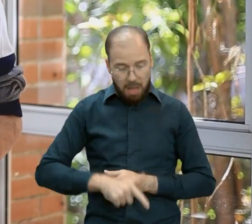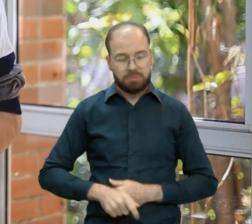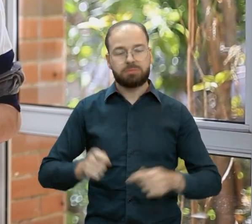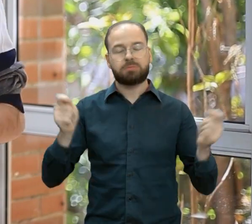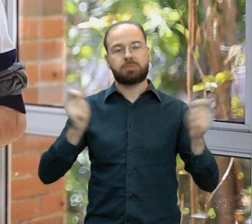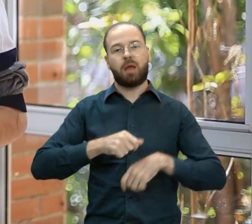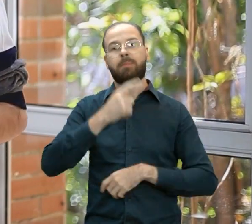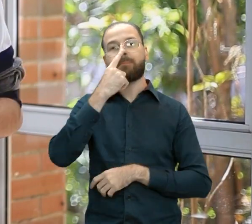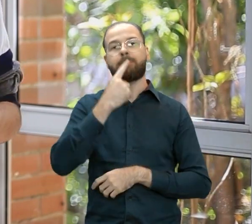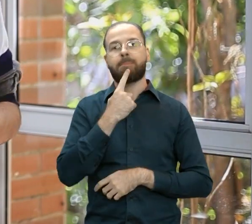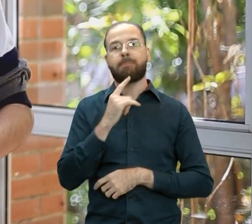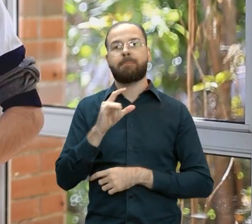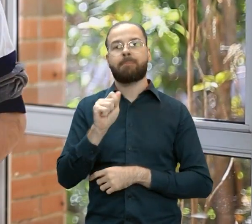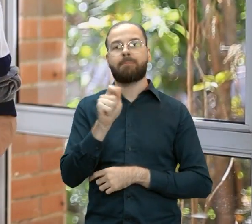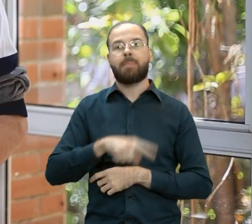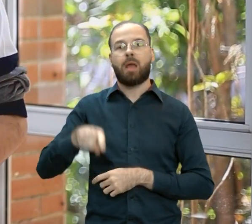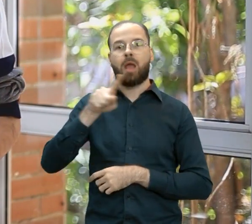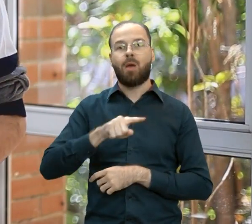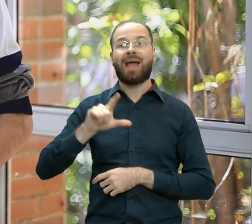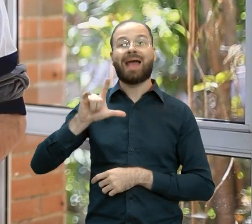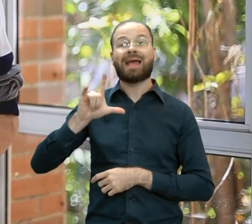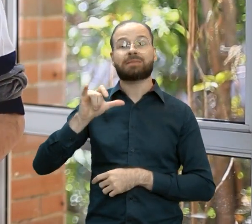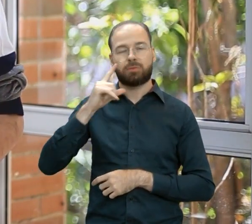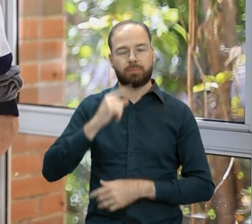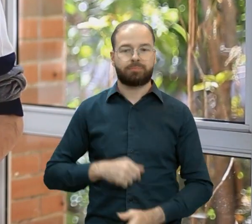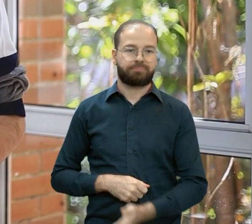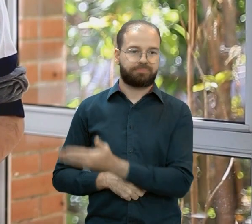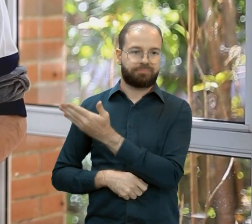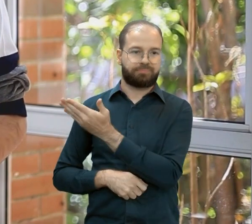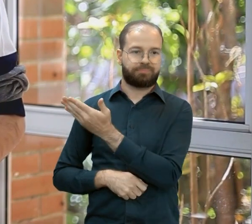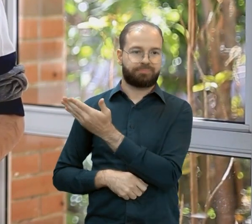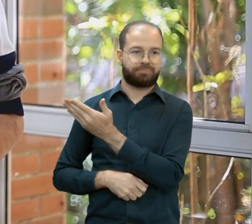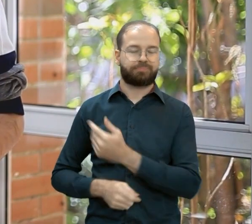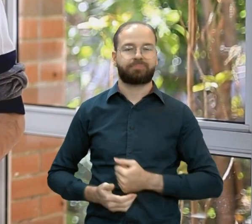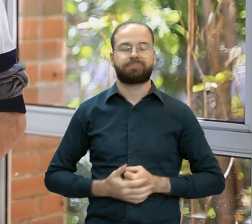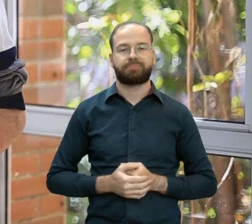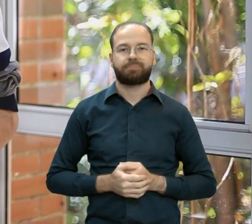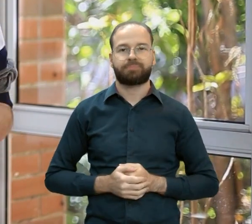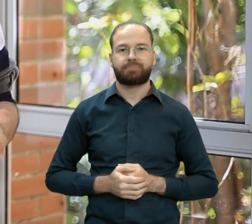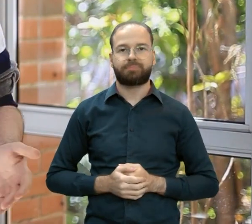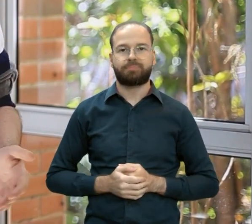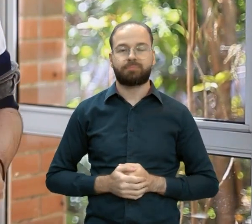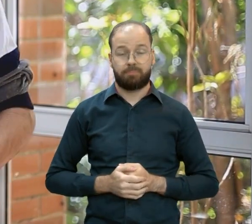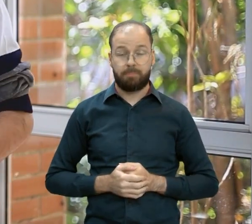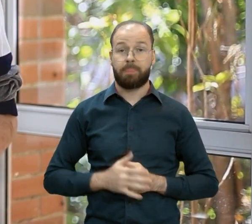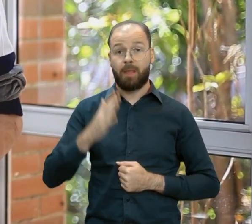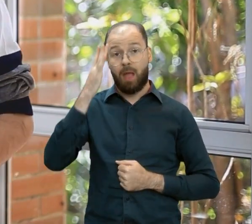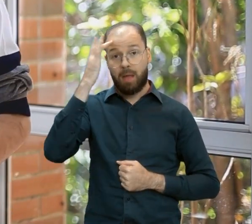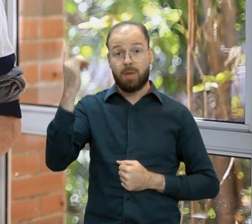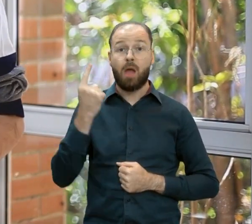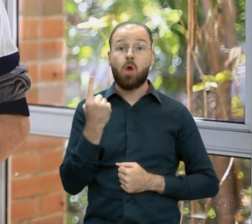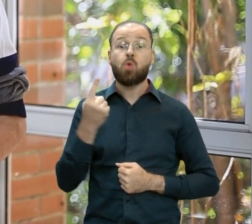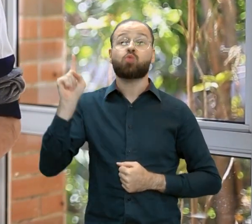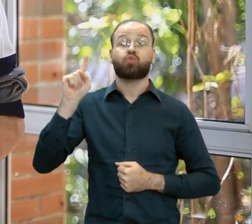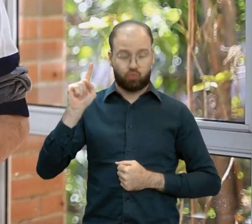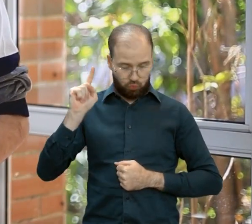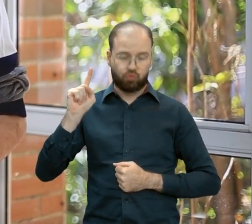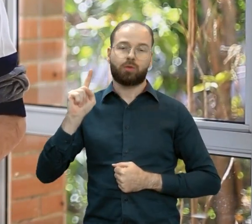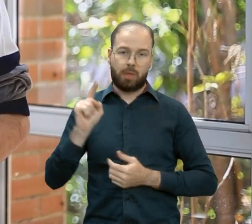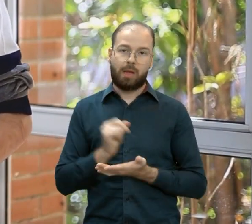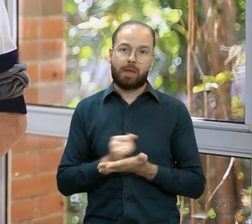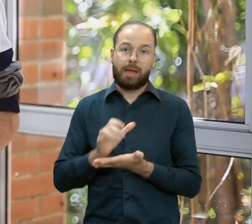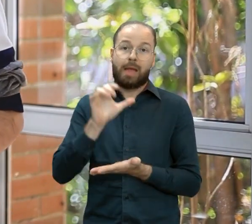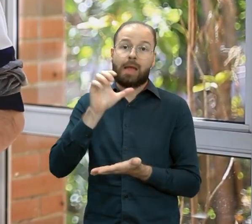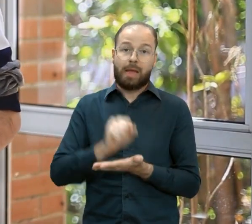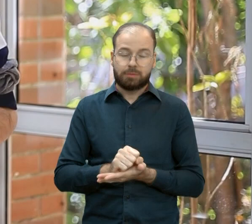perfil do Instagram, quintaldascores.ufg. E termina amanhã o período de inscrições para o